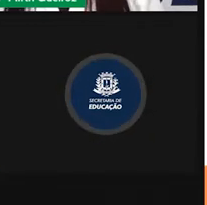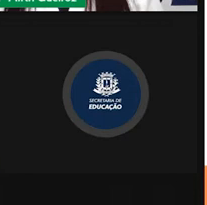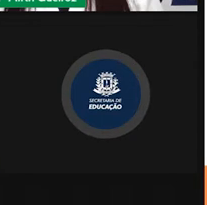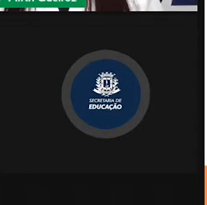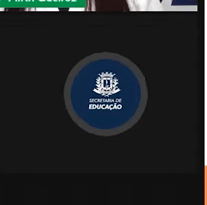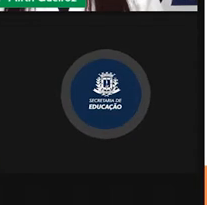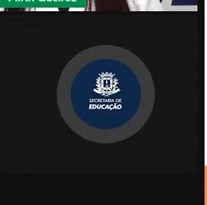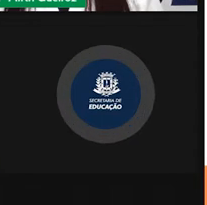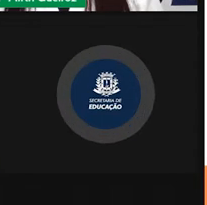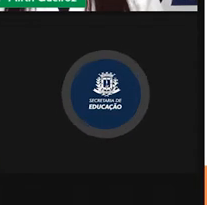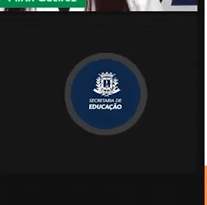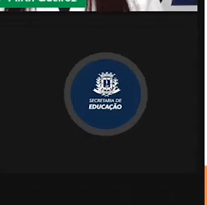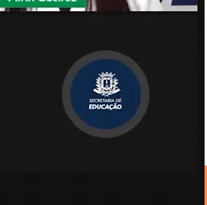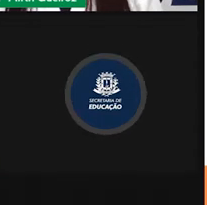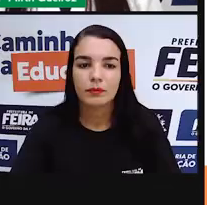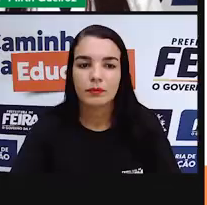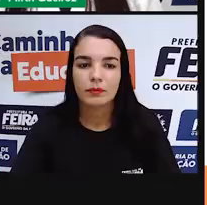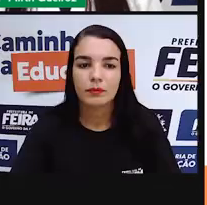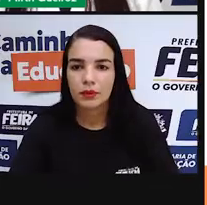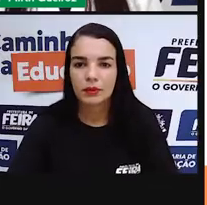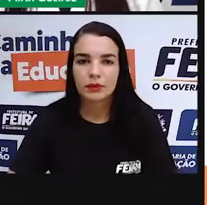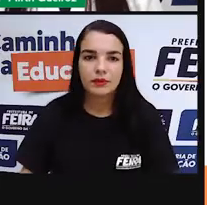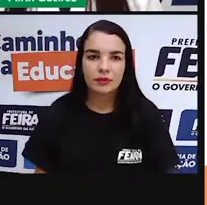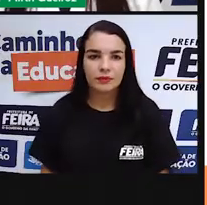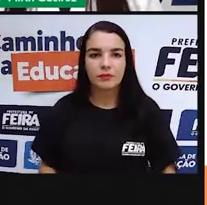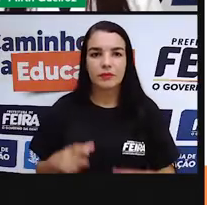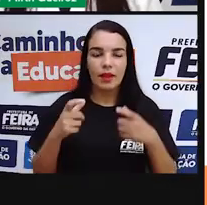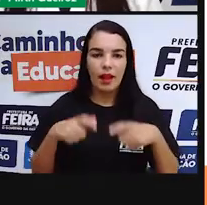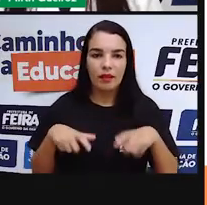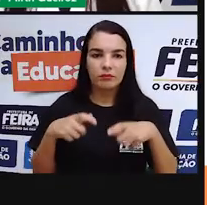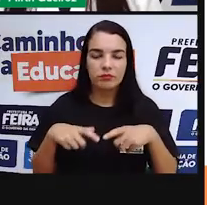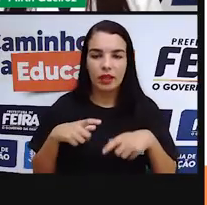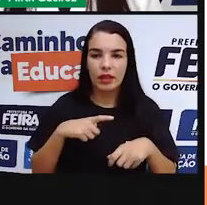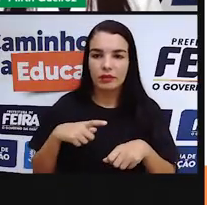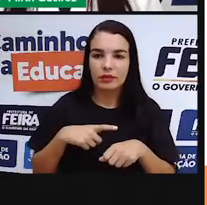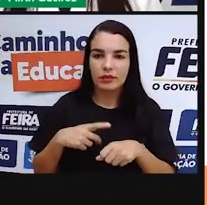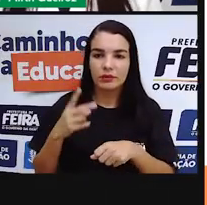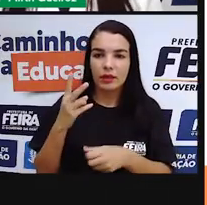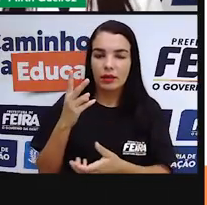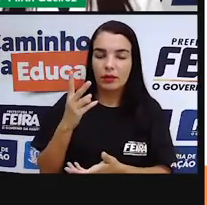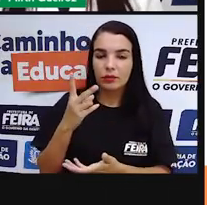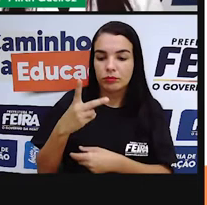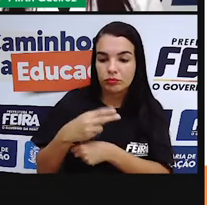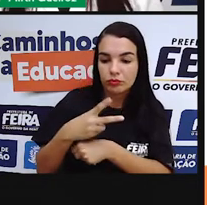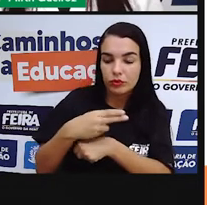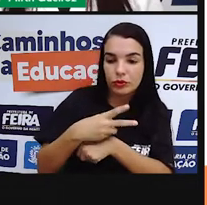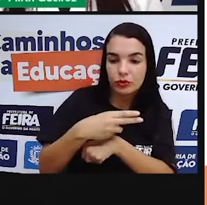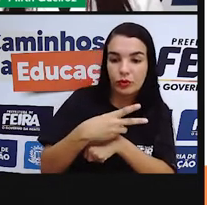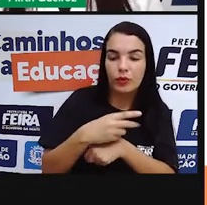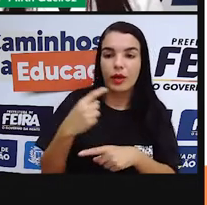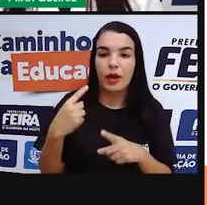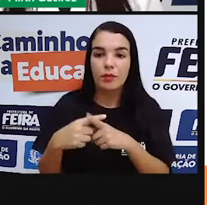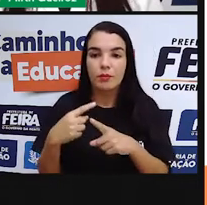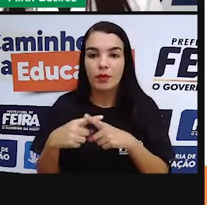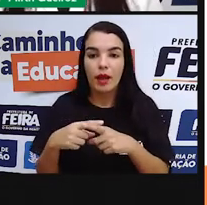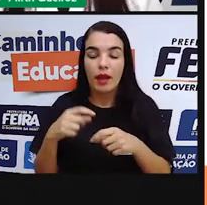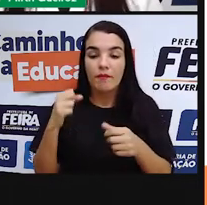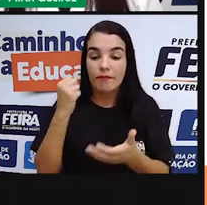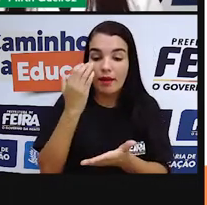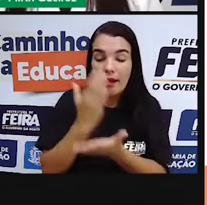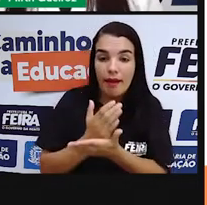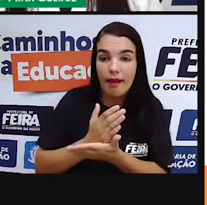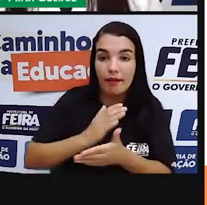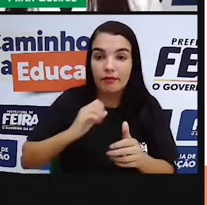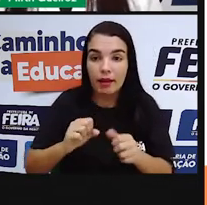o papel ele ganha da pedra porque ele embrulha a pedra ganha da tesoura porque ela vai quebrar a tesoura e